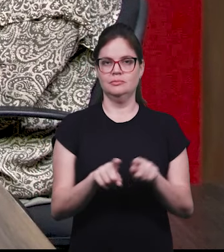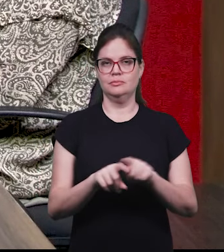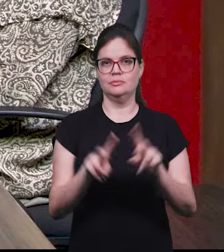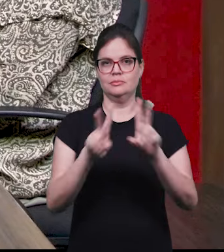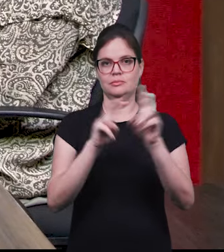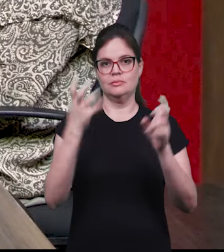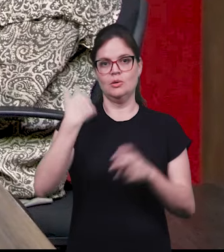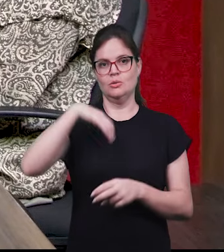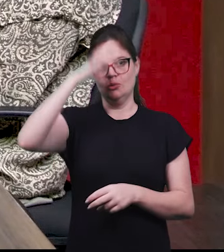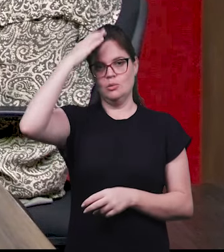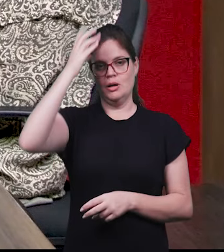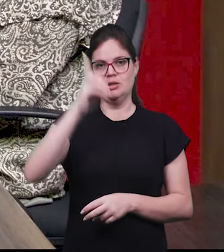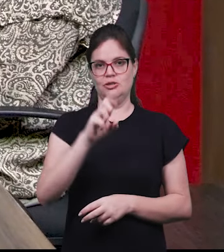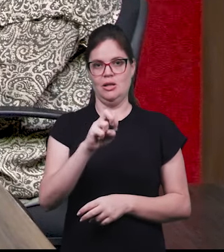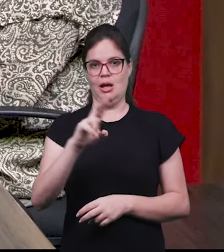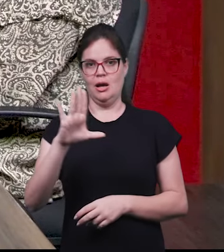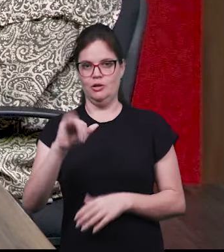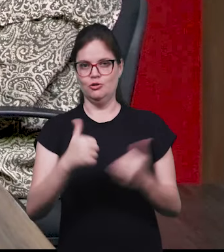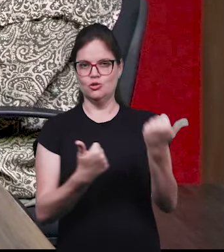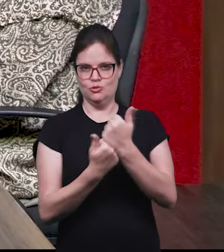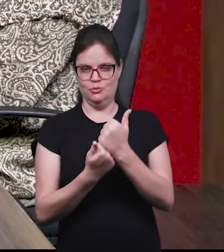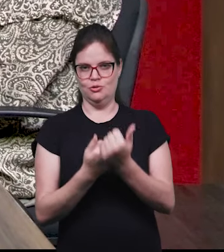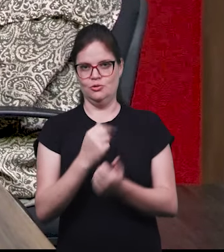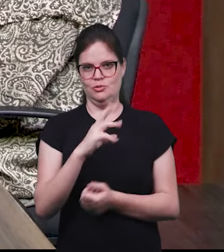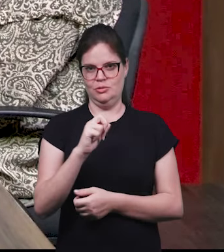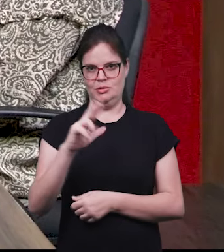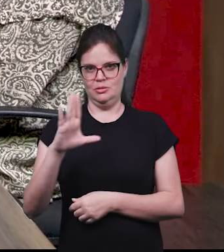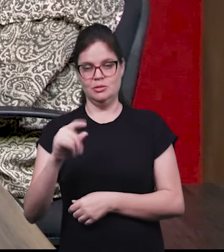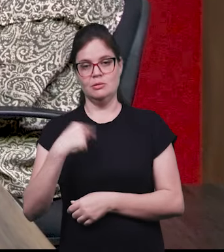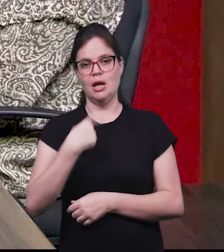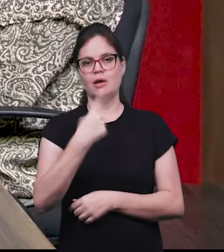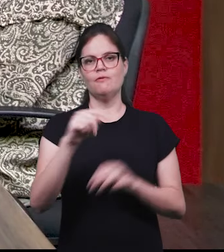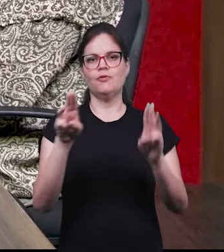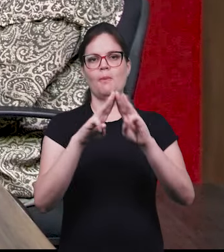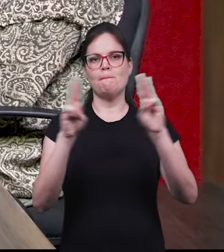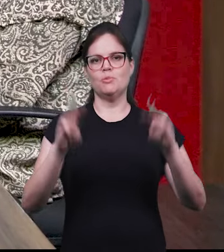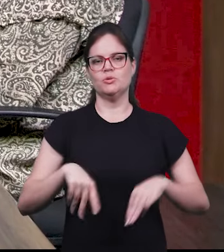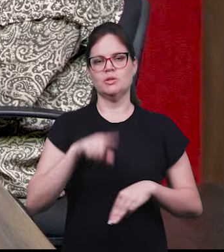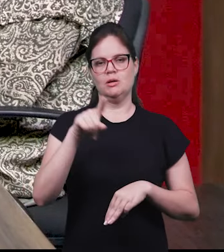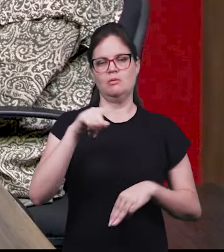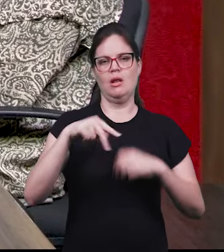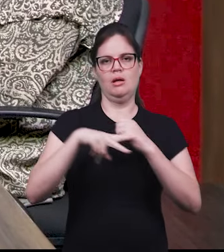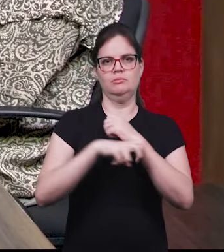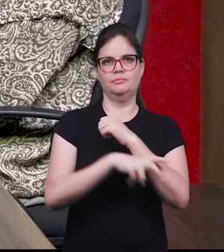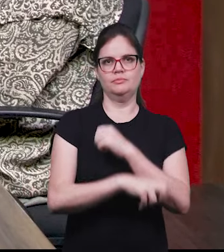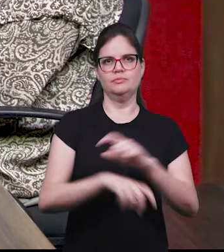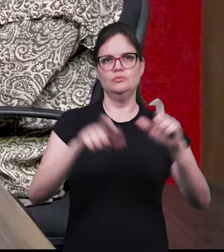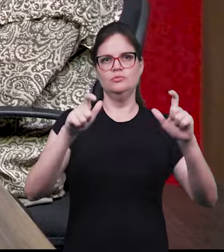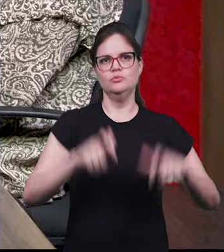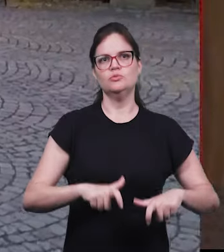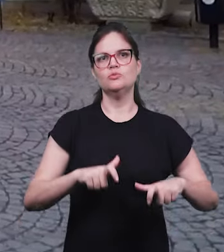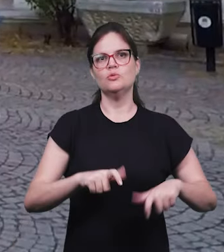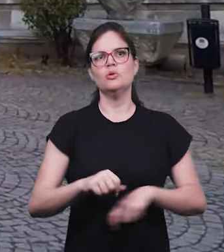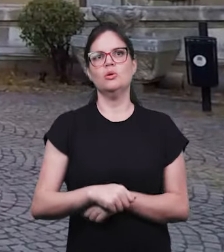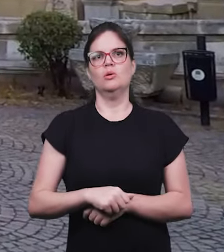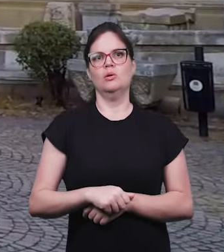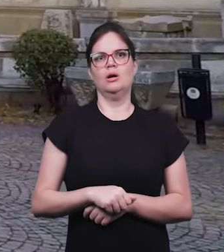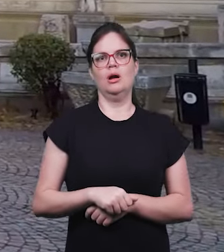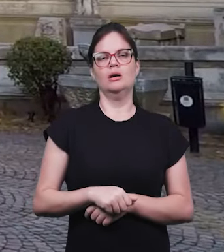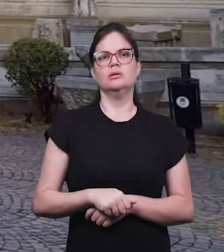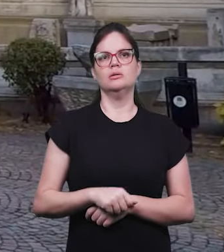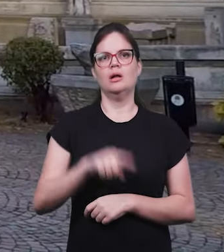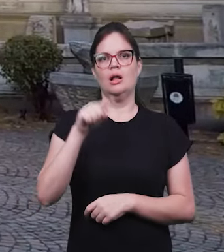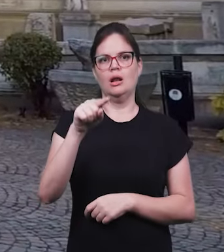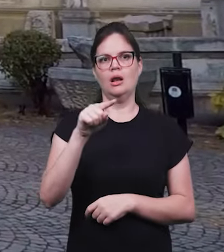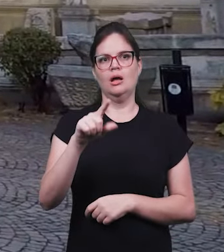de Dario, que é esse rei que substituiu Ciro, né? Eu fui lá no Museu de Arqueologia lá de Istambul, e lá tem o